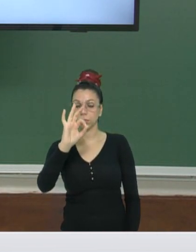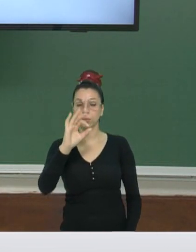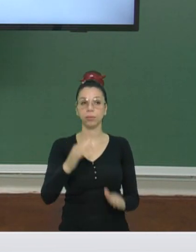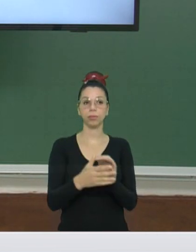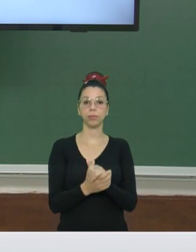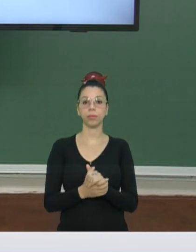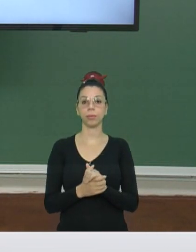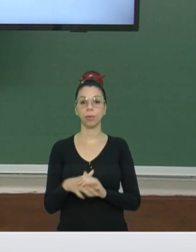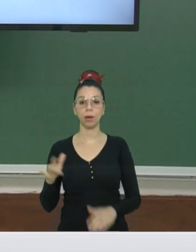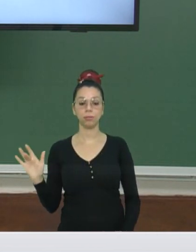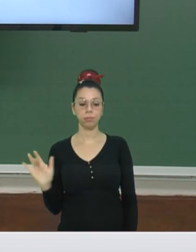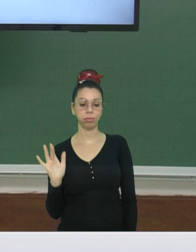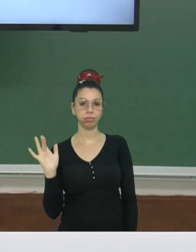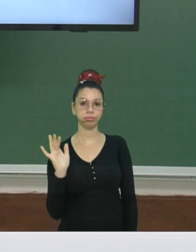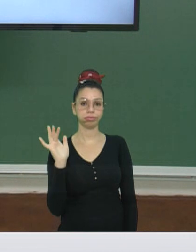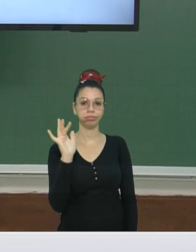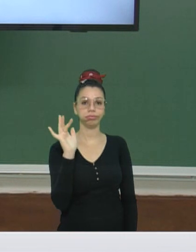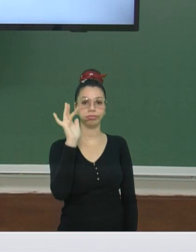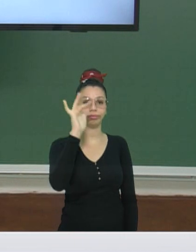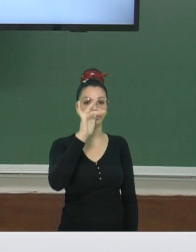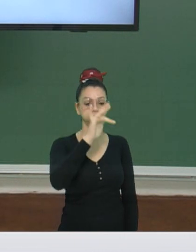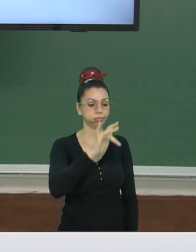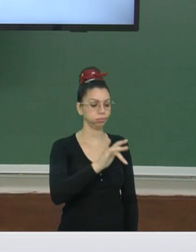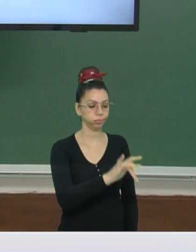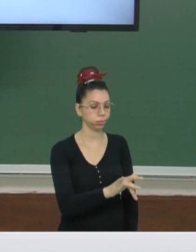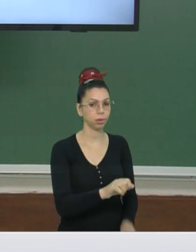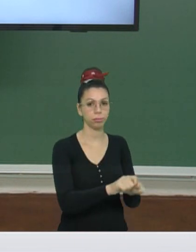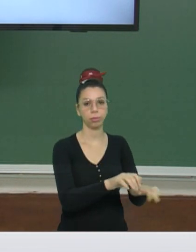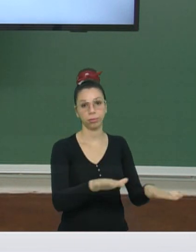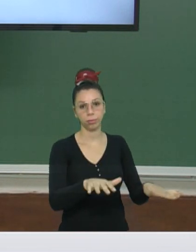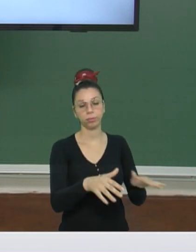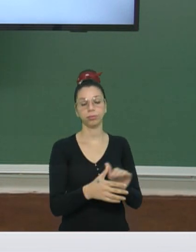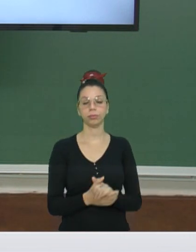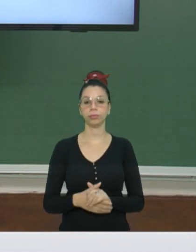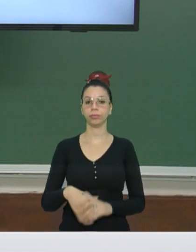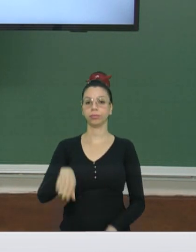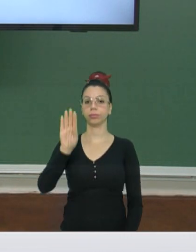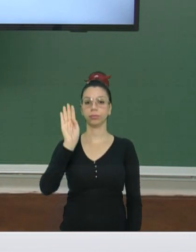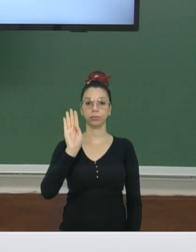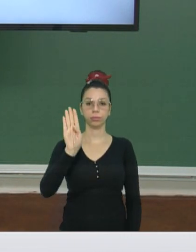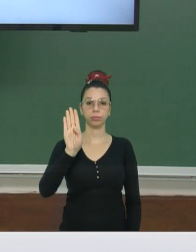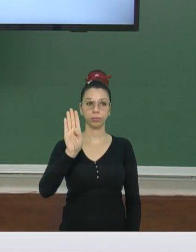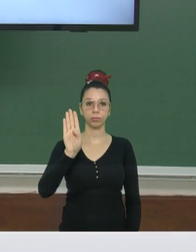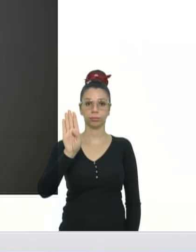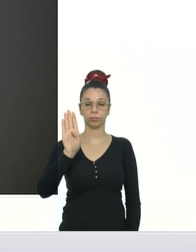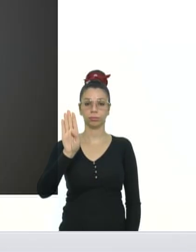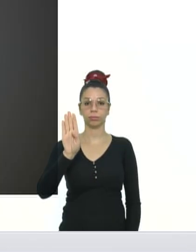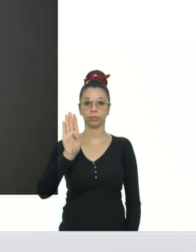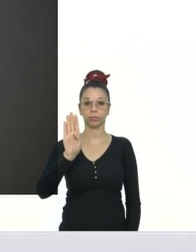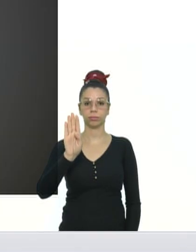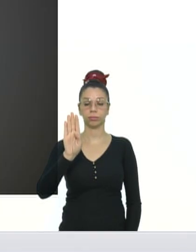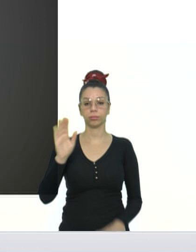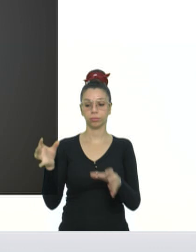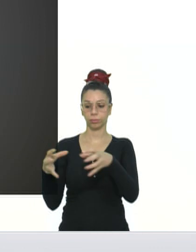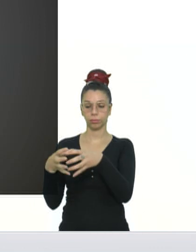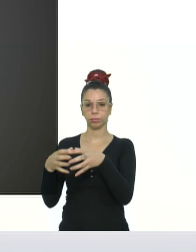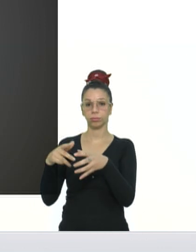dengue desses tonéis abertos. Letra B, né, que é a outra